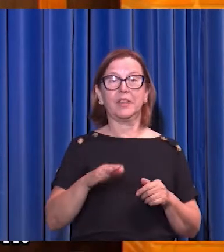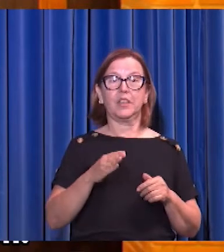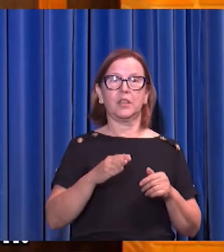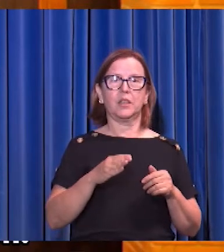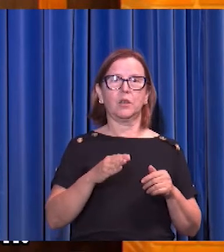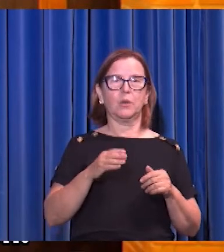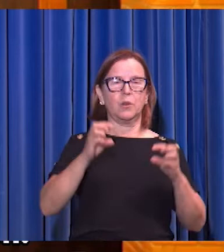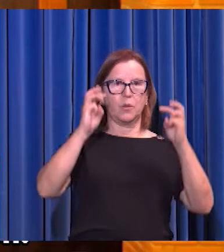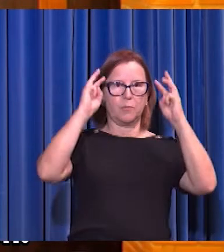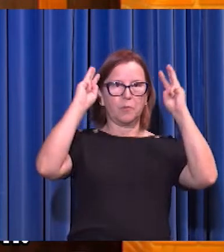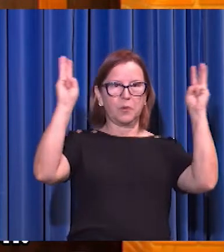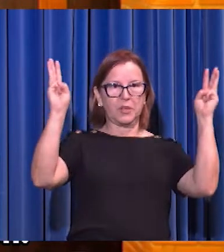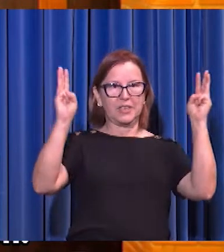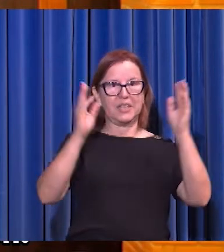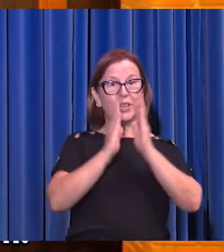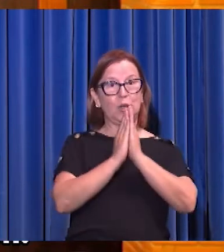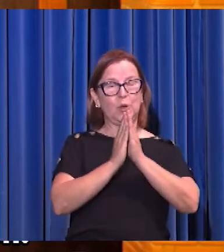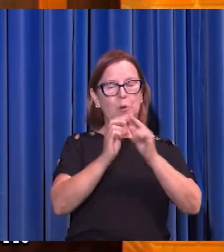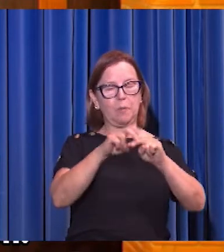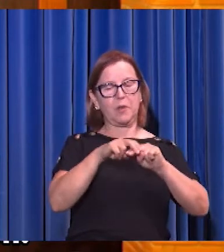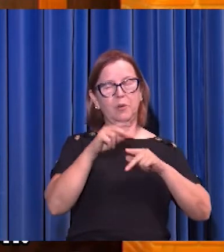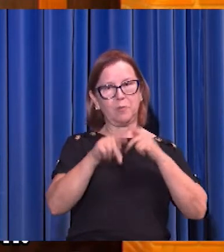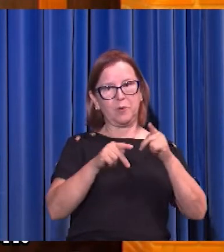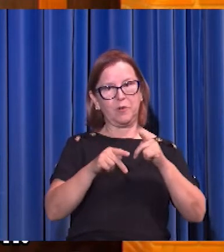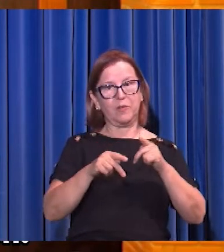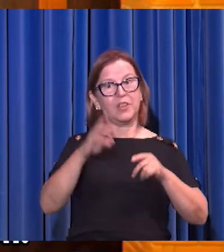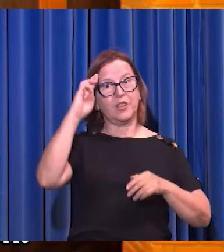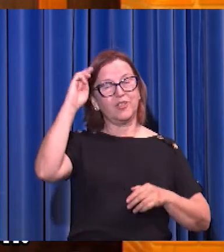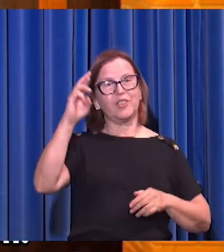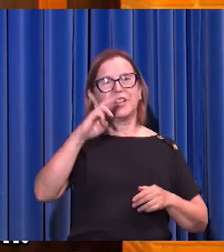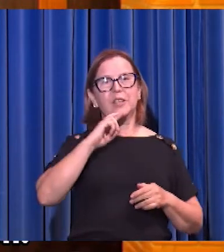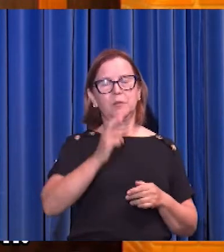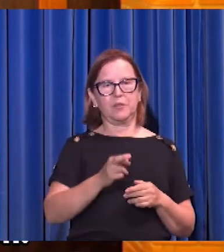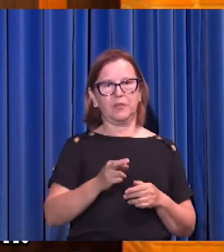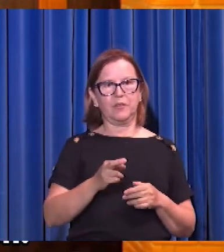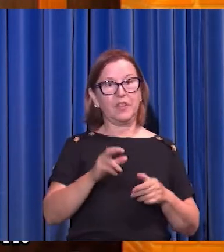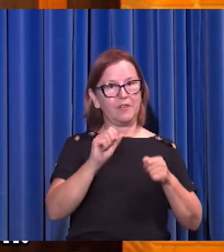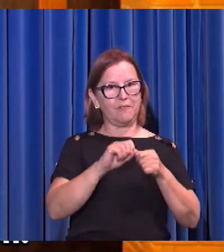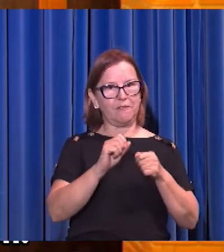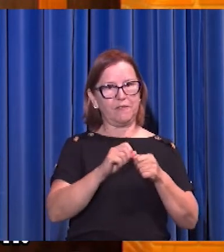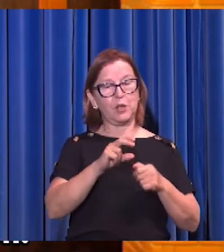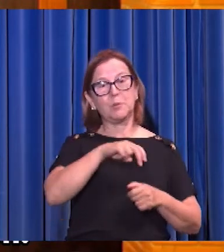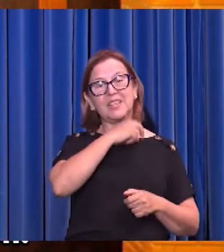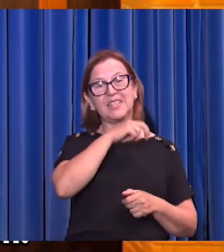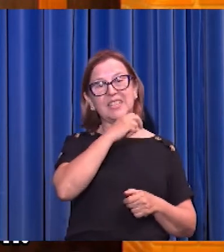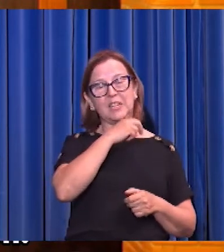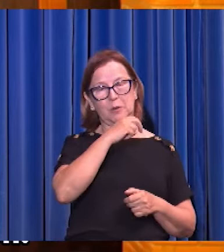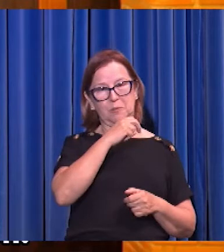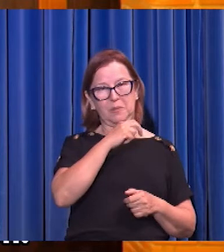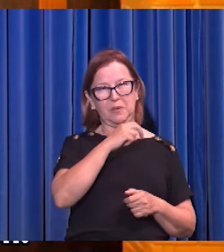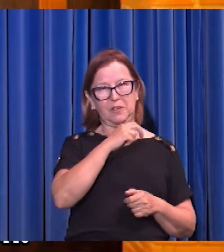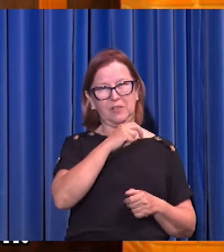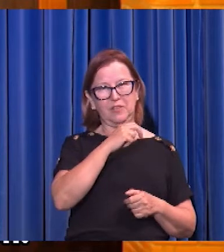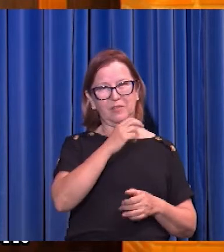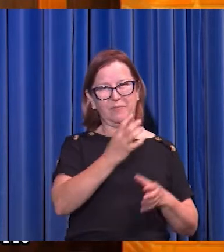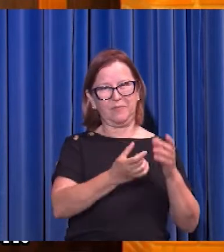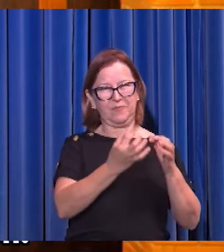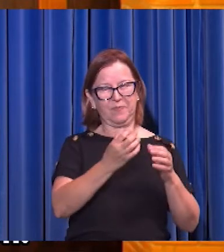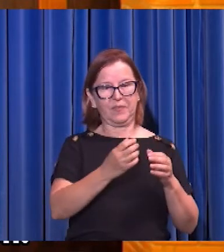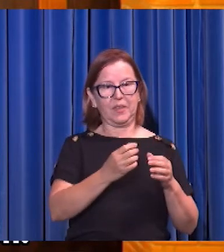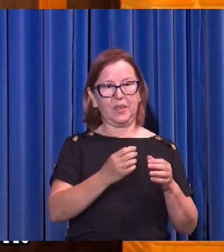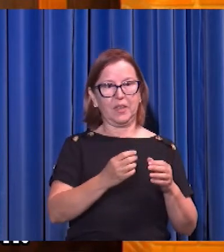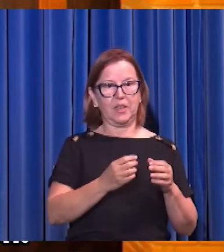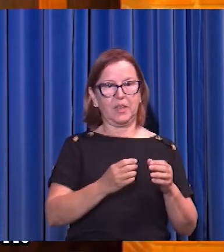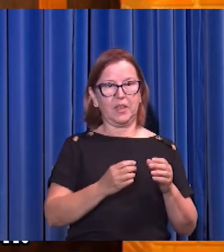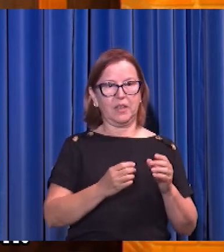Disse o Senhor a Moisés: faze uma serpente abrasadora, põe-lhe sobre uma haste, e será